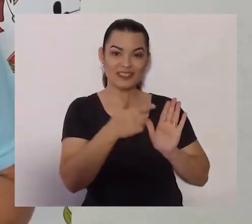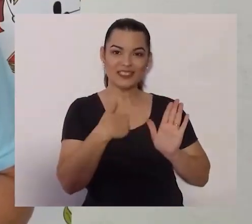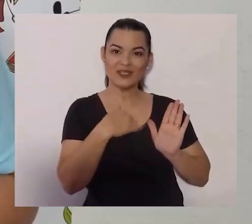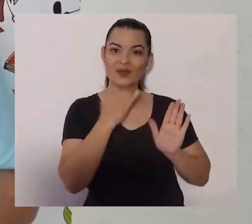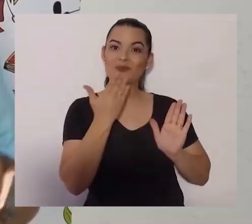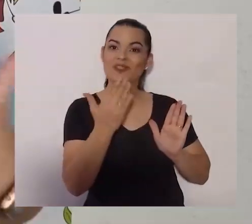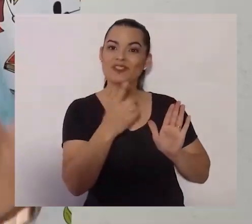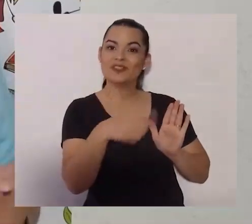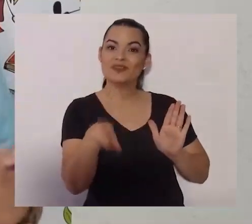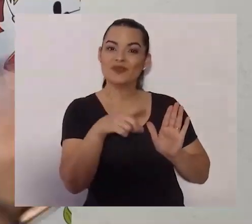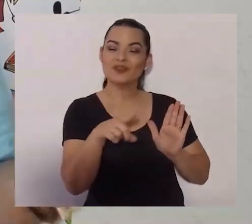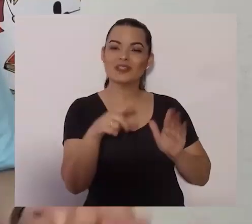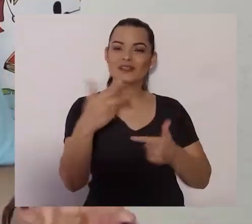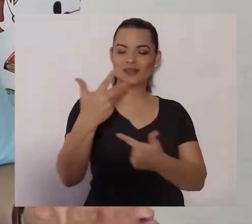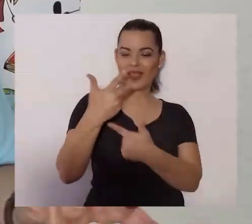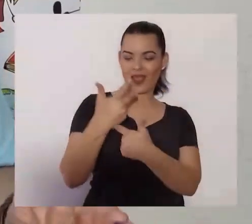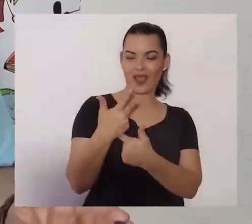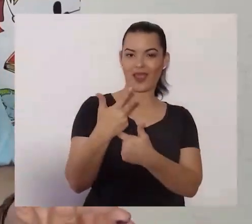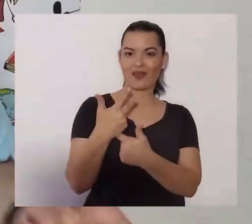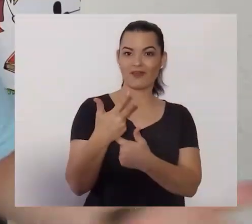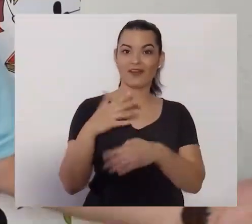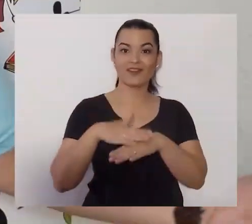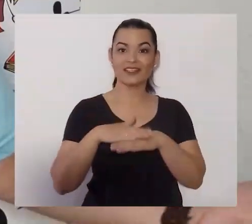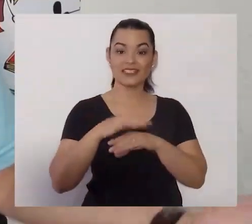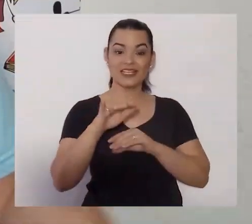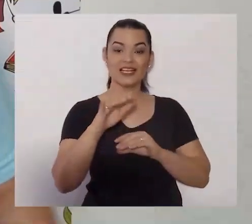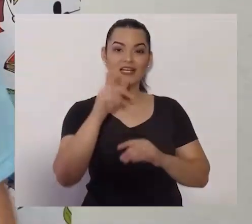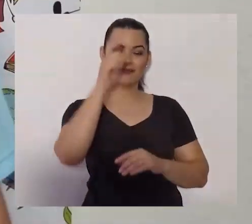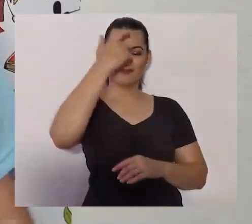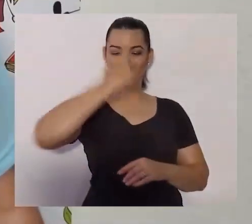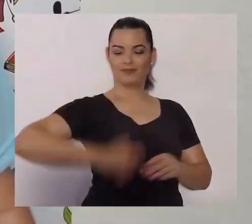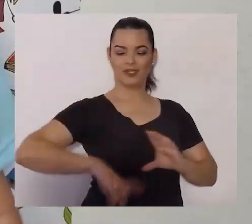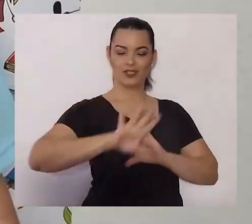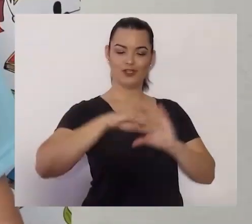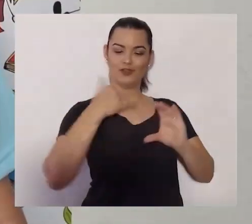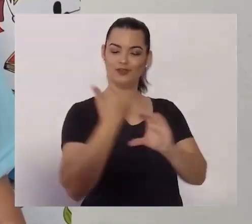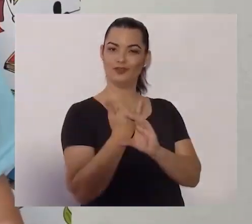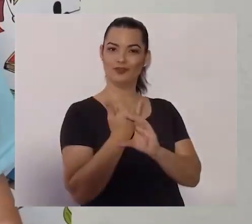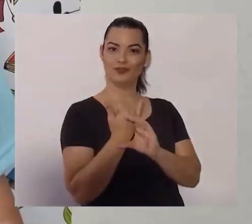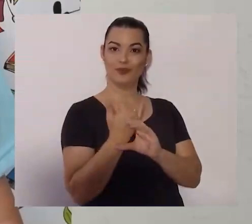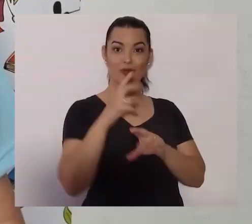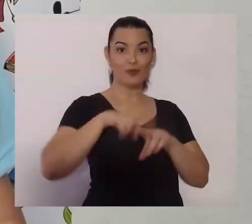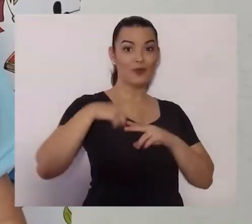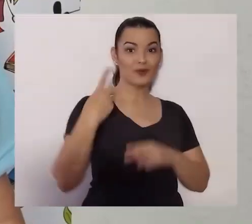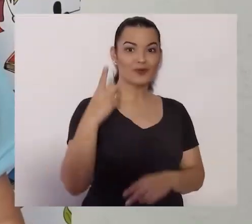dia e planejar o roteiro de gravação como a Pro faz aqui nos